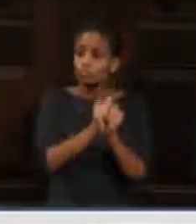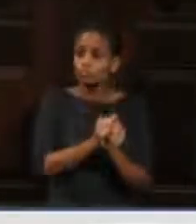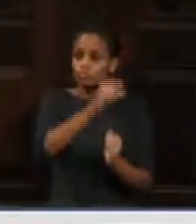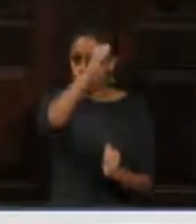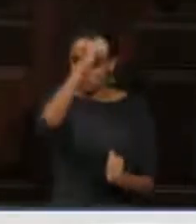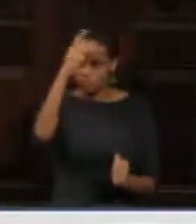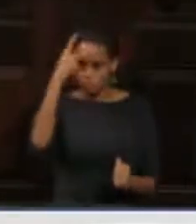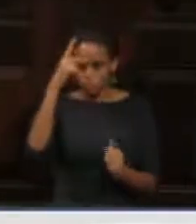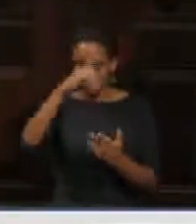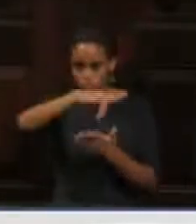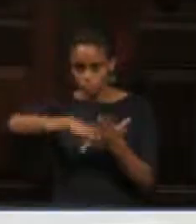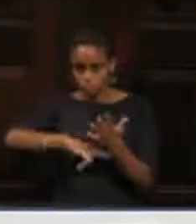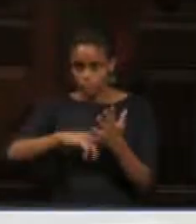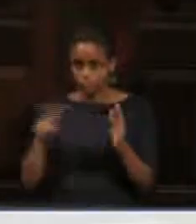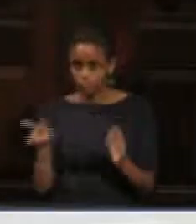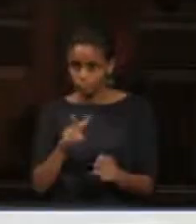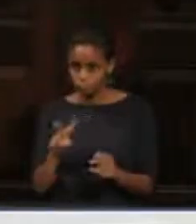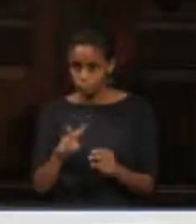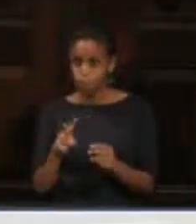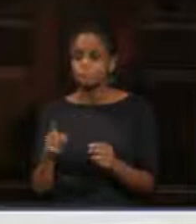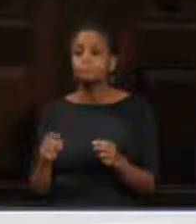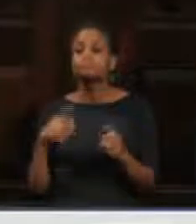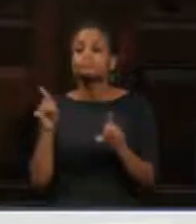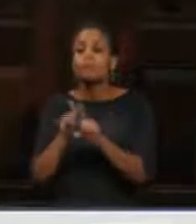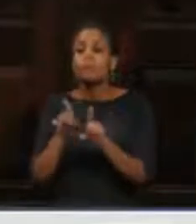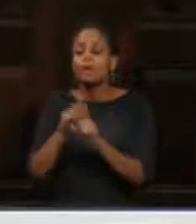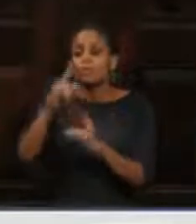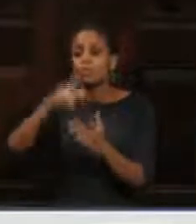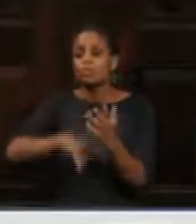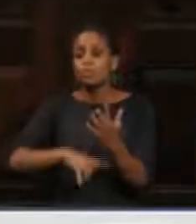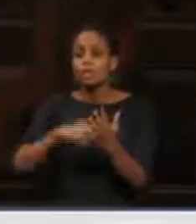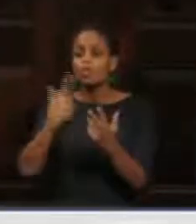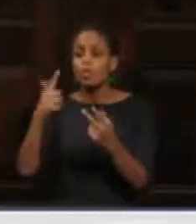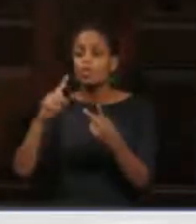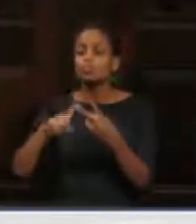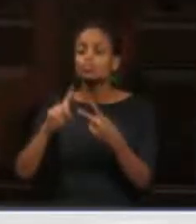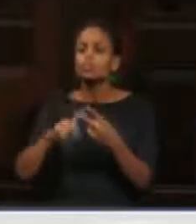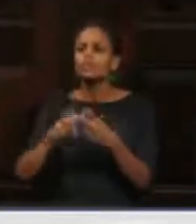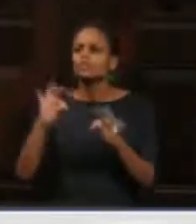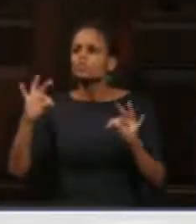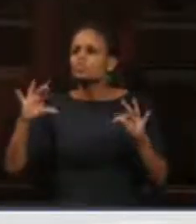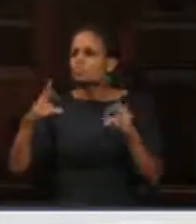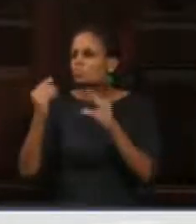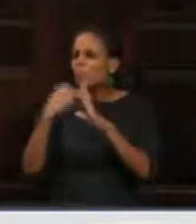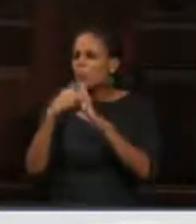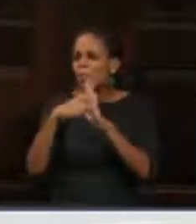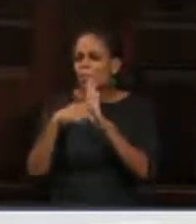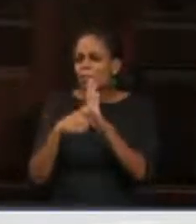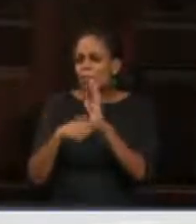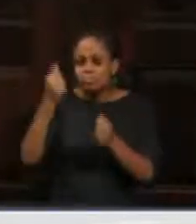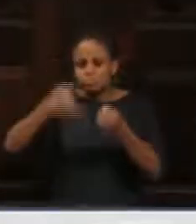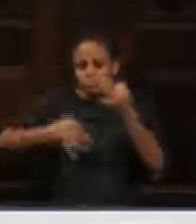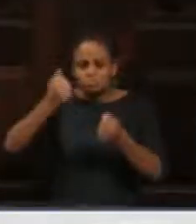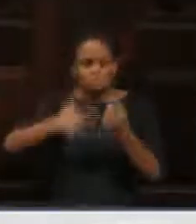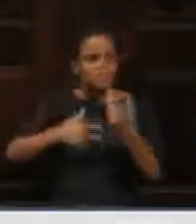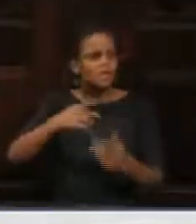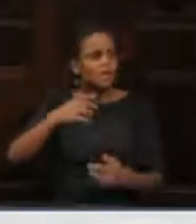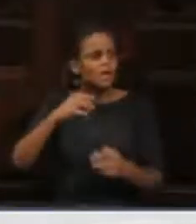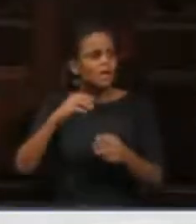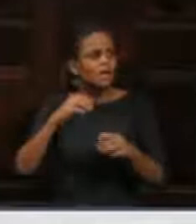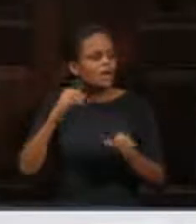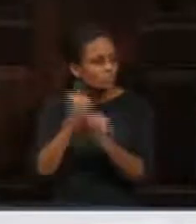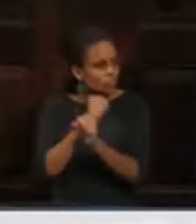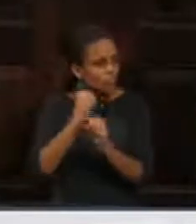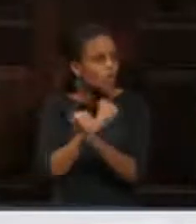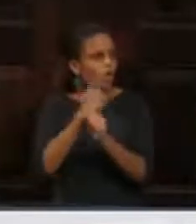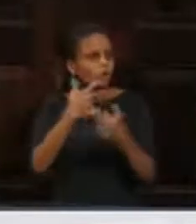termos aditivos referente à reforma, incluindo eventuais reratificações, aditivos de prazo,